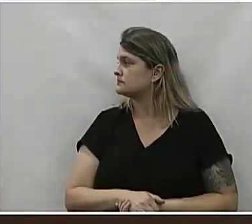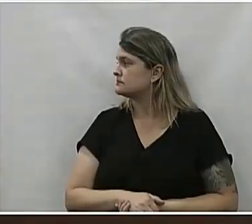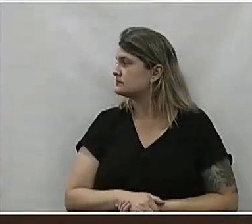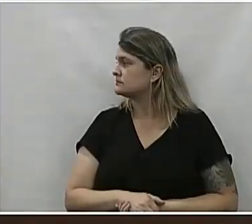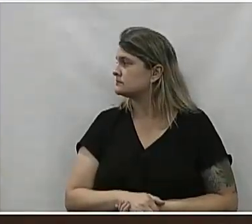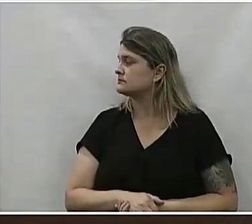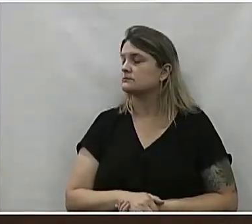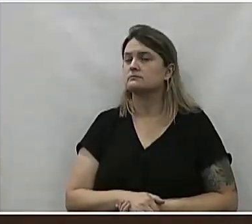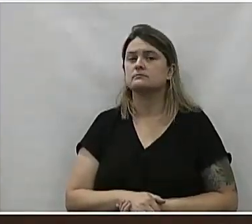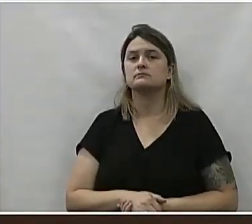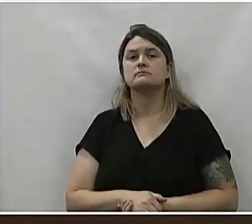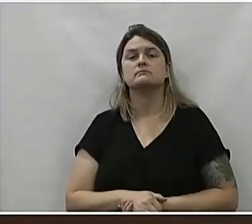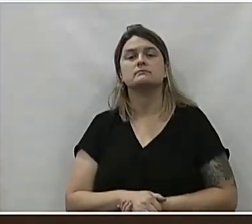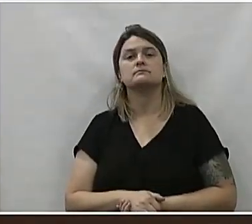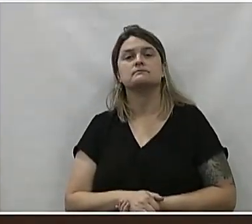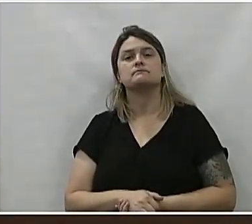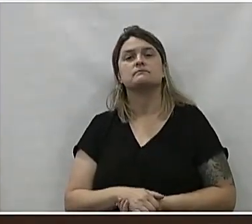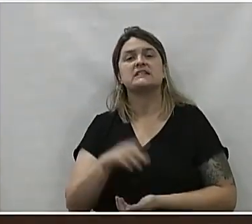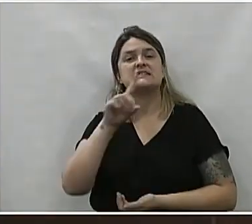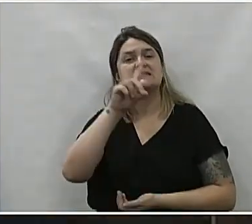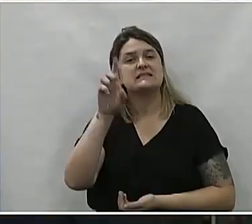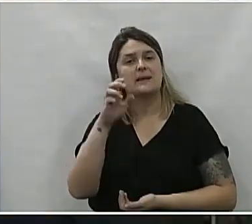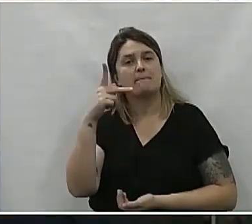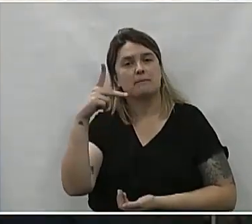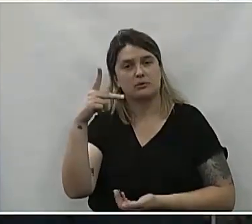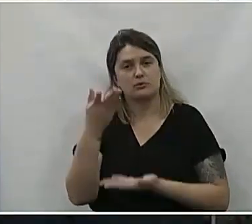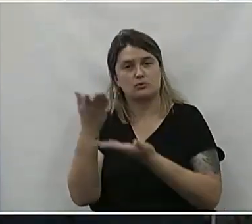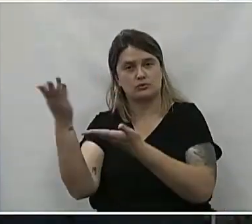Com a palavra O vereador José Pedro